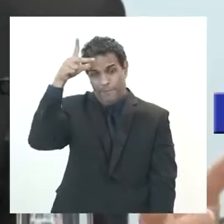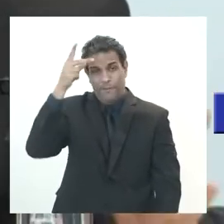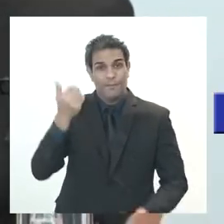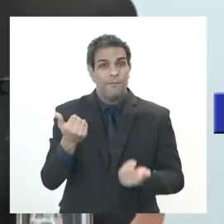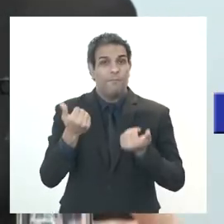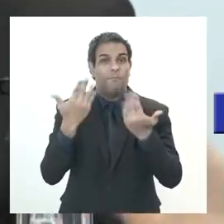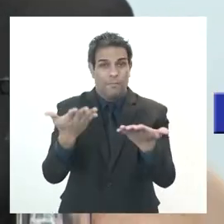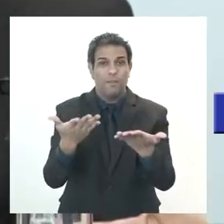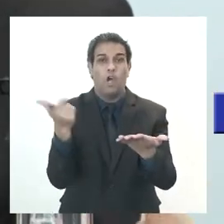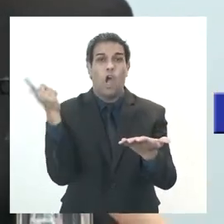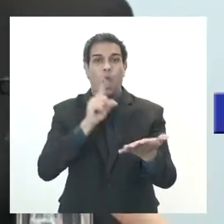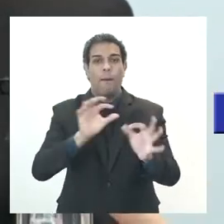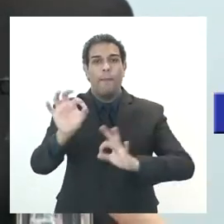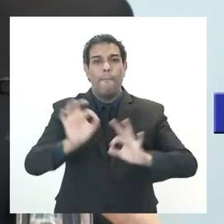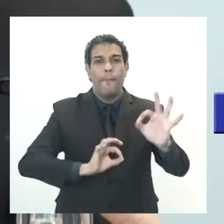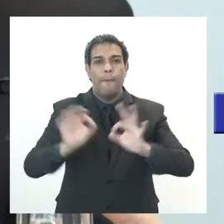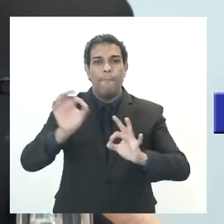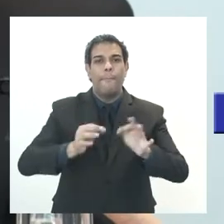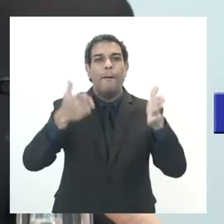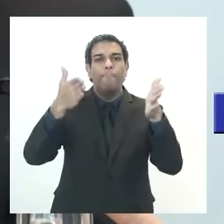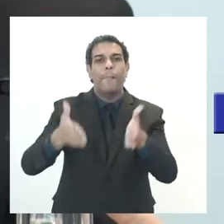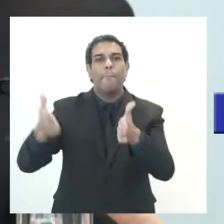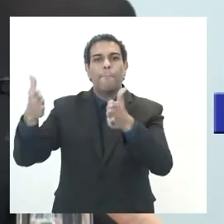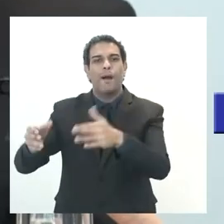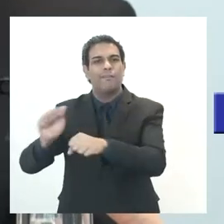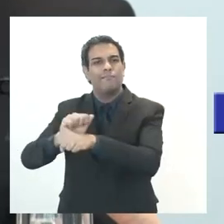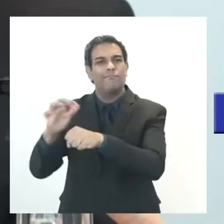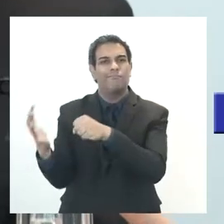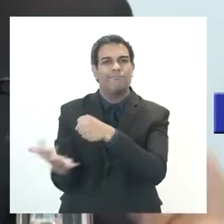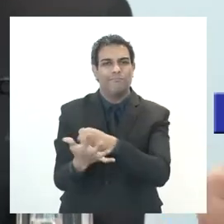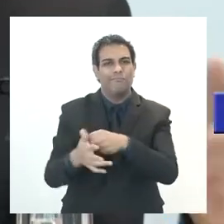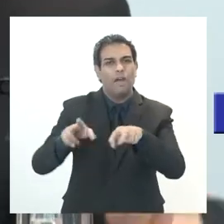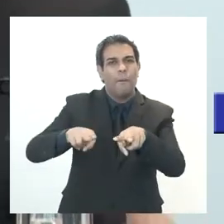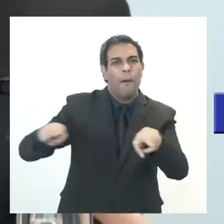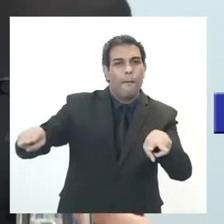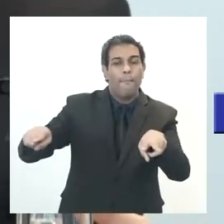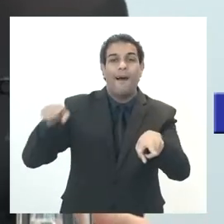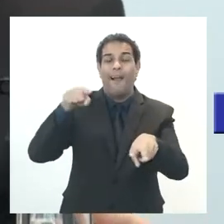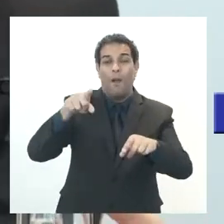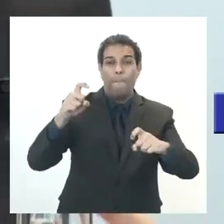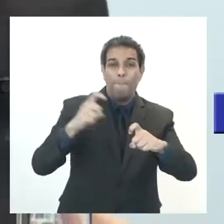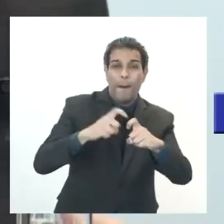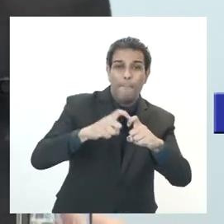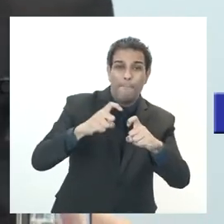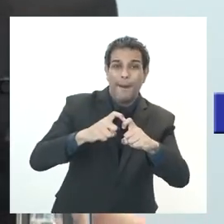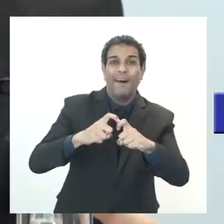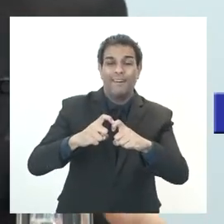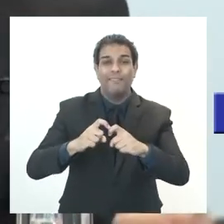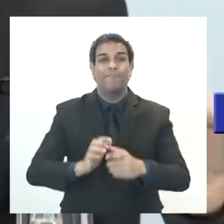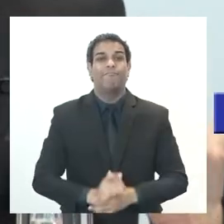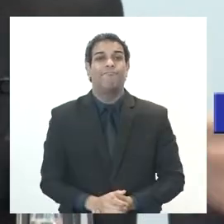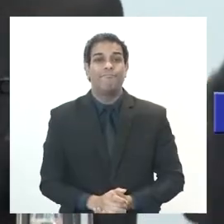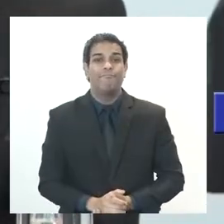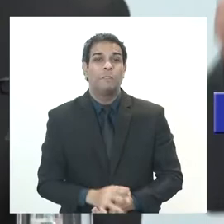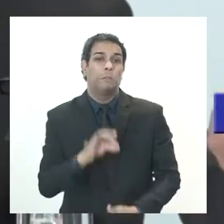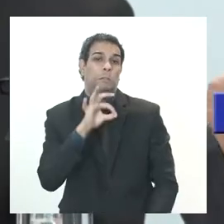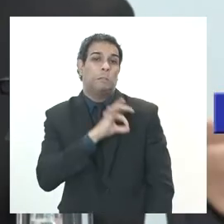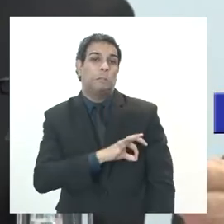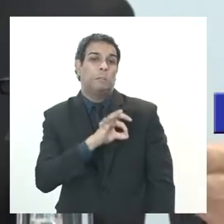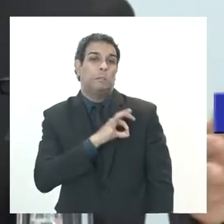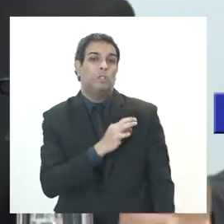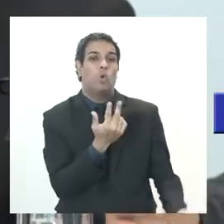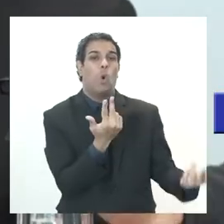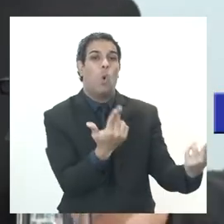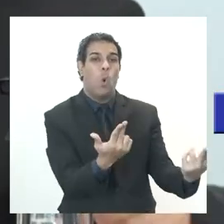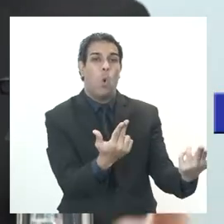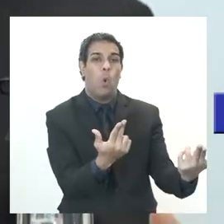arrendou para tratar especificamente de convite o é o interesse Vista recebe por uma